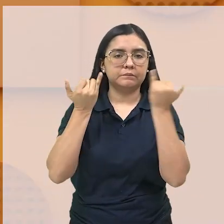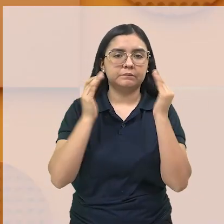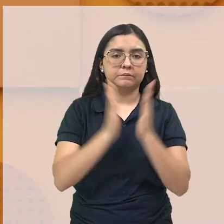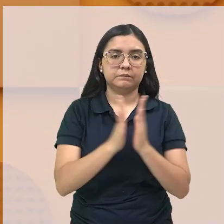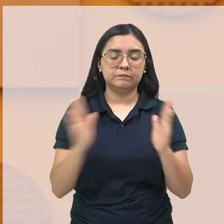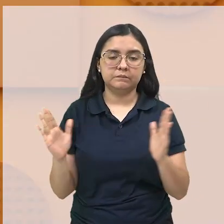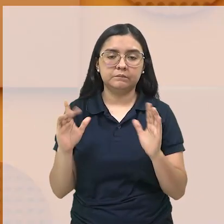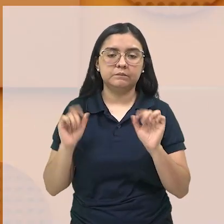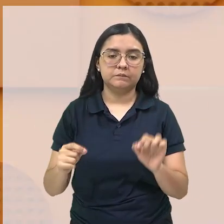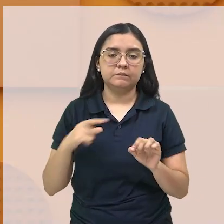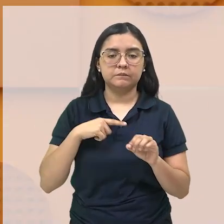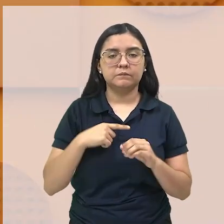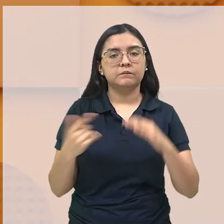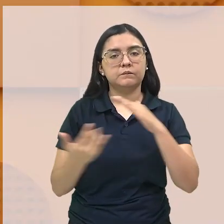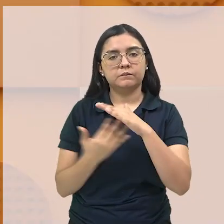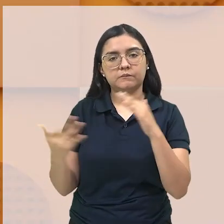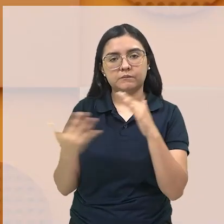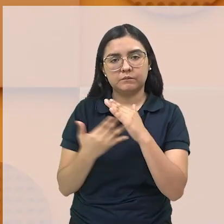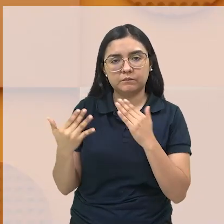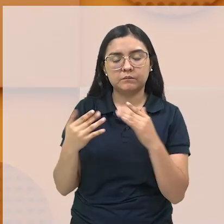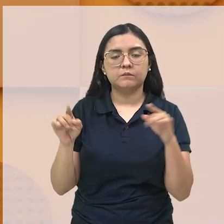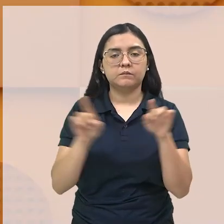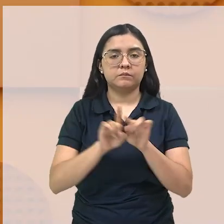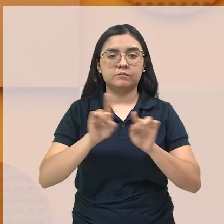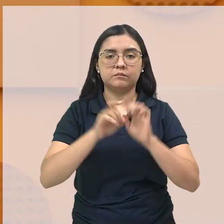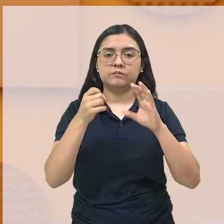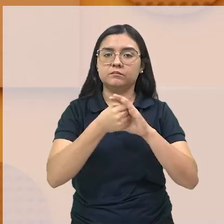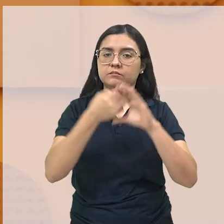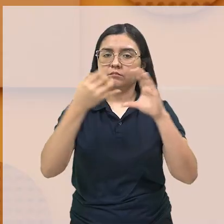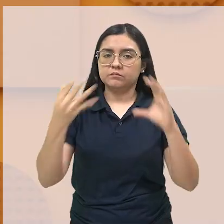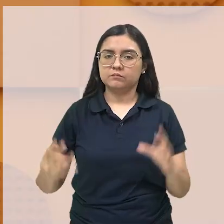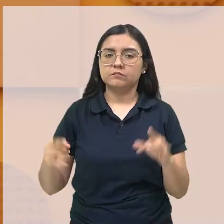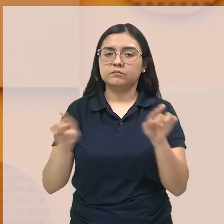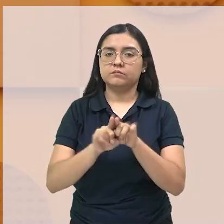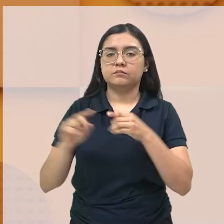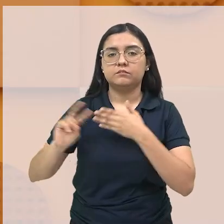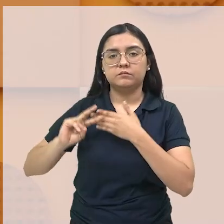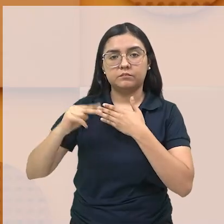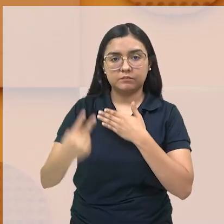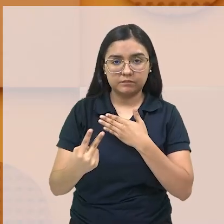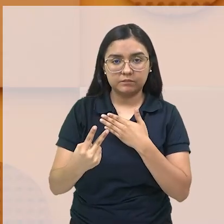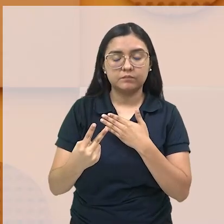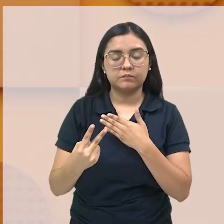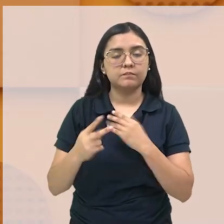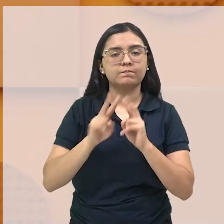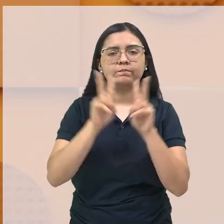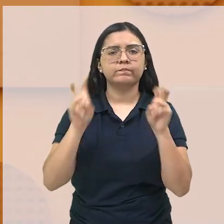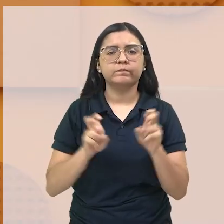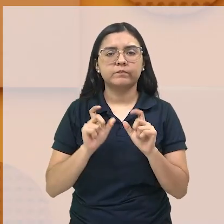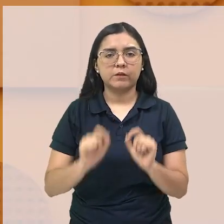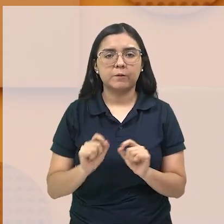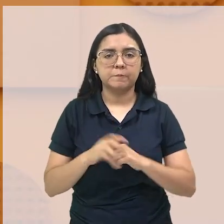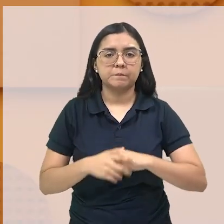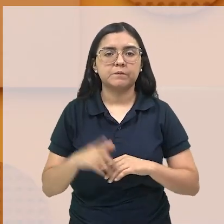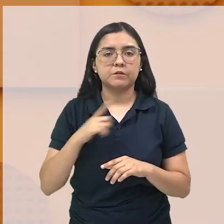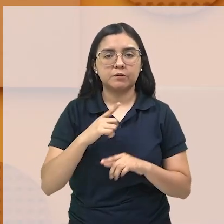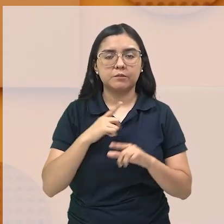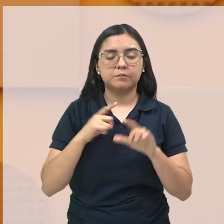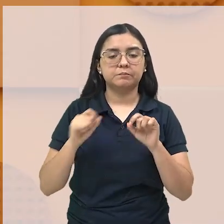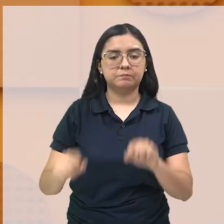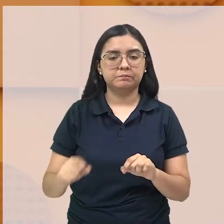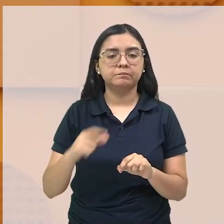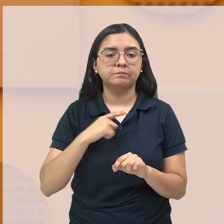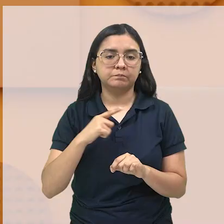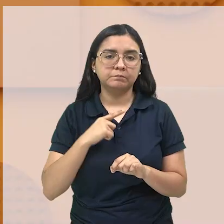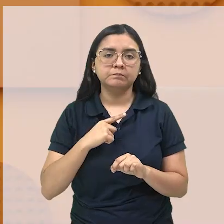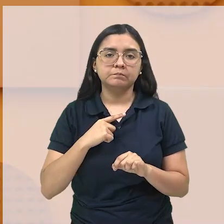processo de migração, né, algumas características, algumas consequências sobre esse movimento que é tão